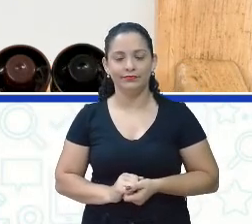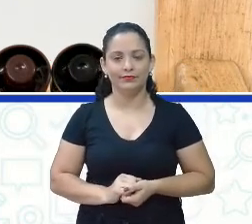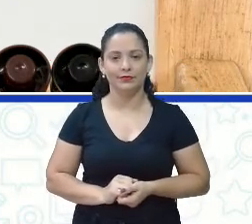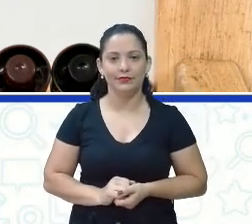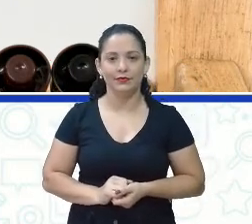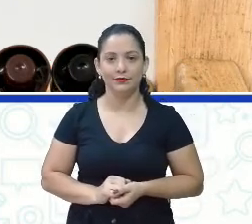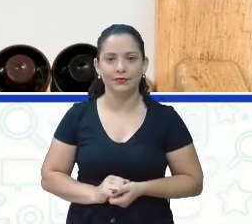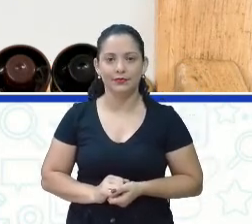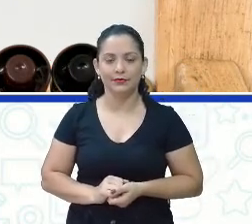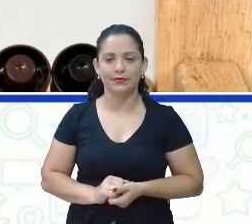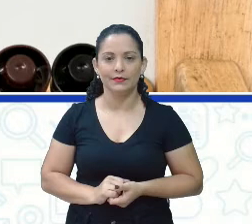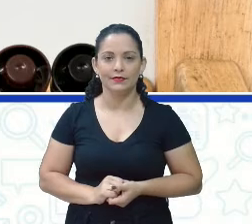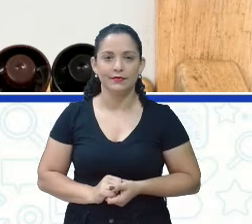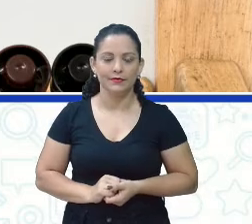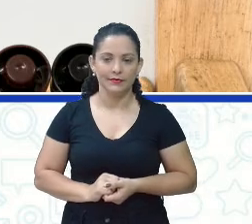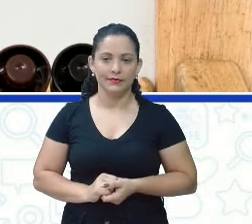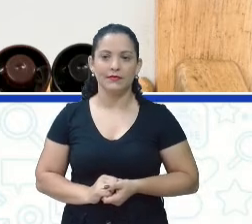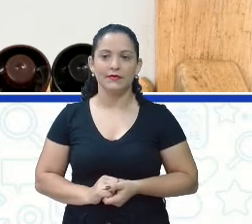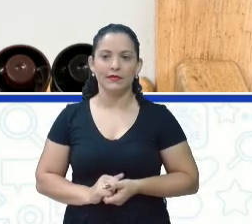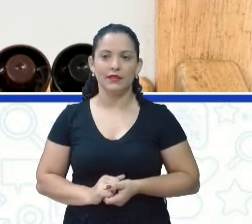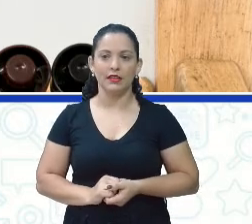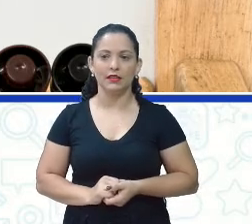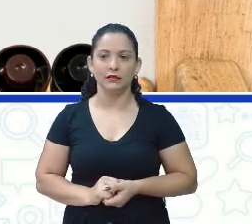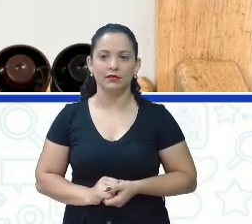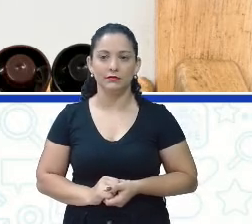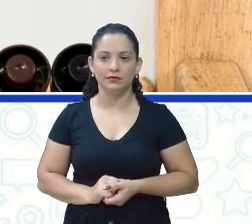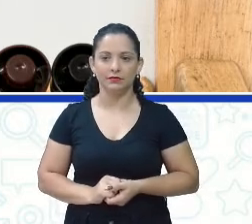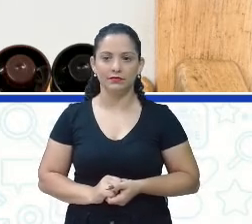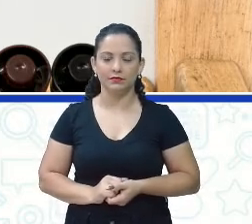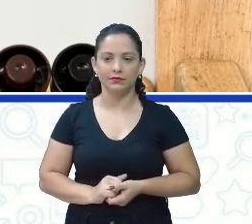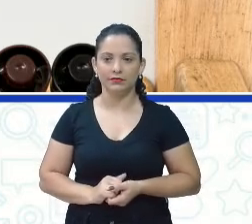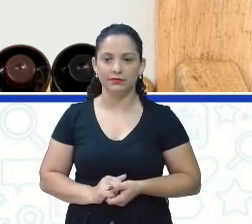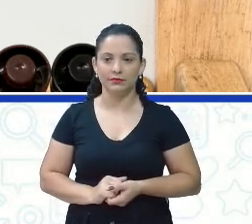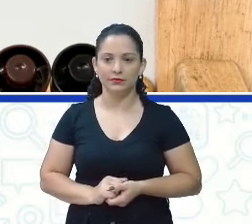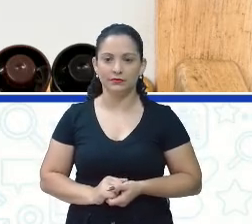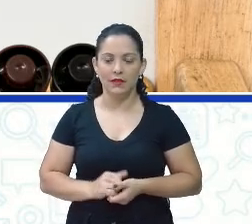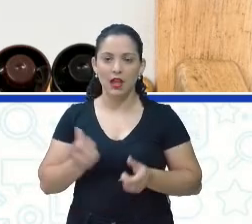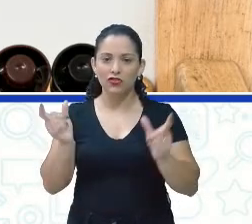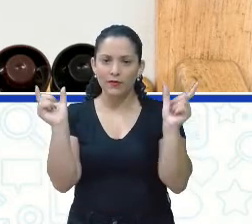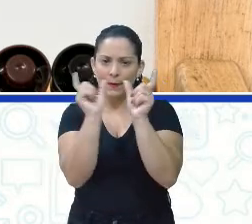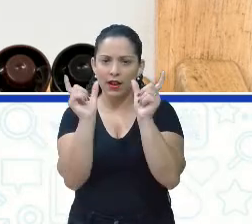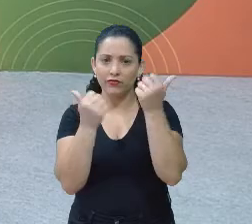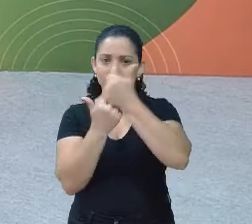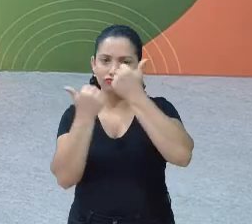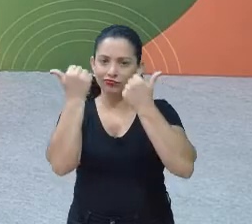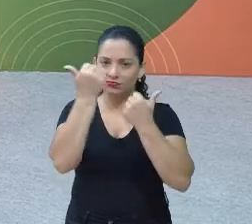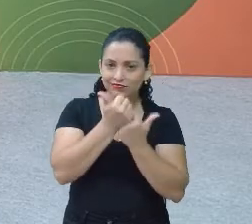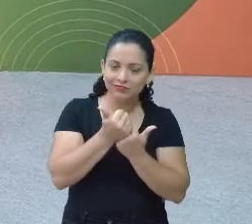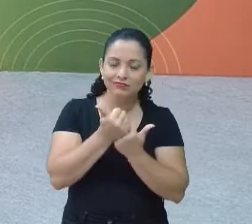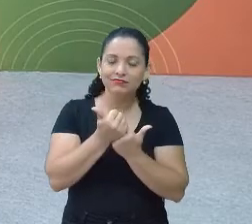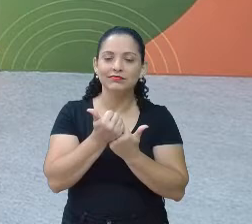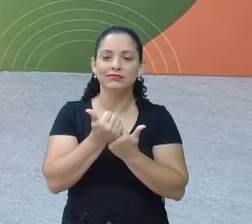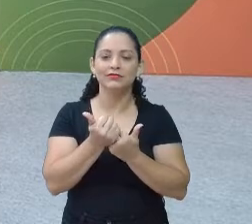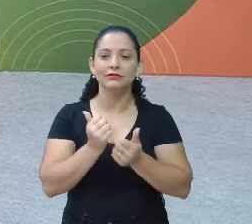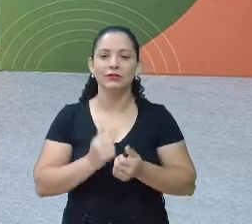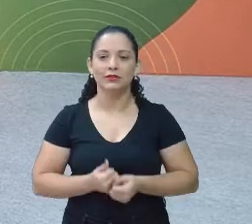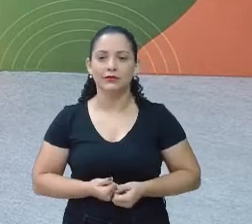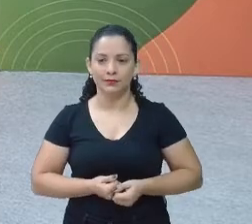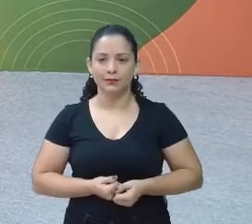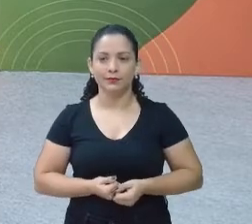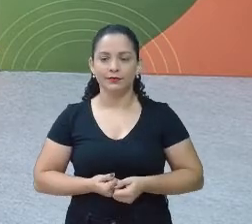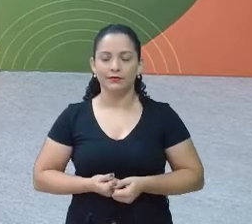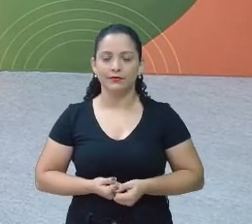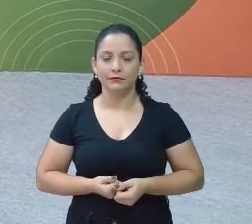que era am e is, que virou was, e o que era are vira were, tá? Então, I was, you were, he, she,